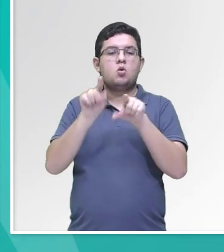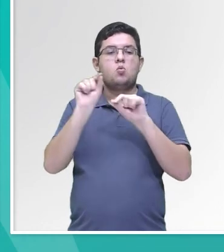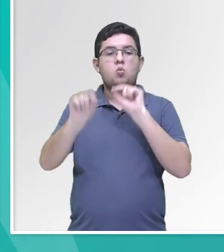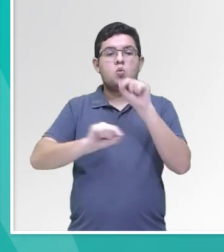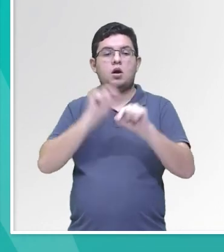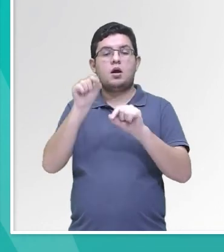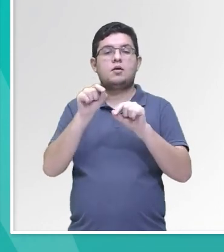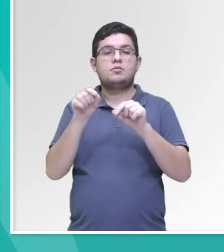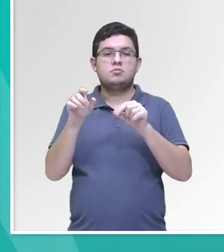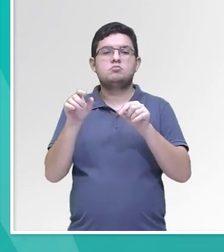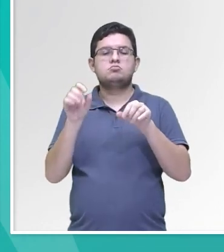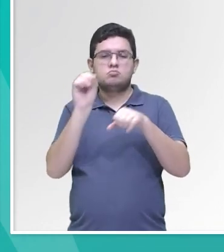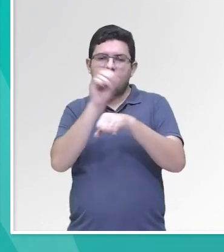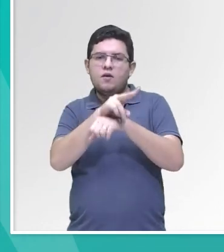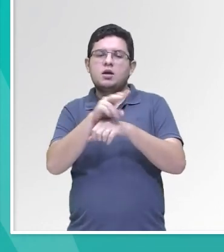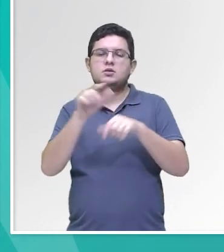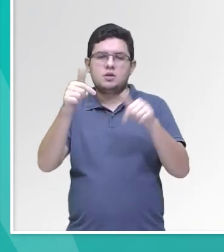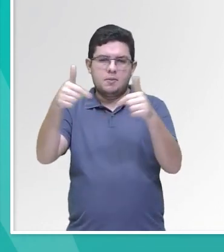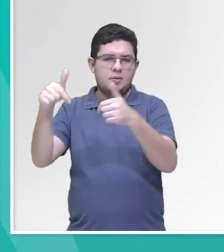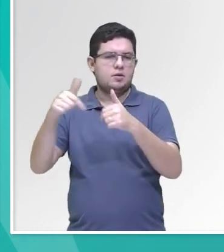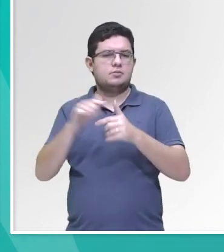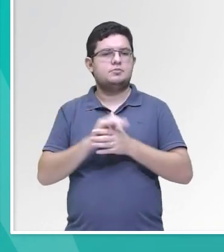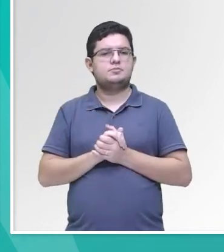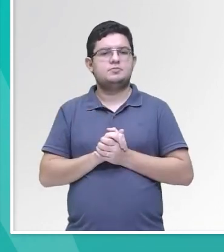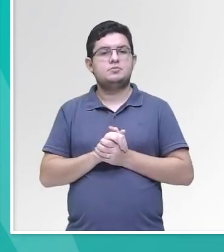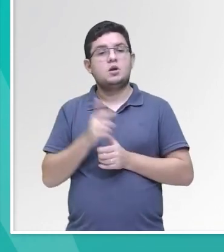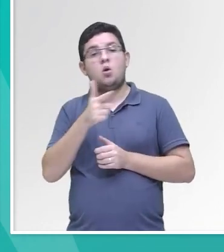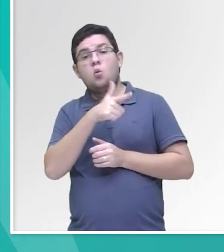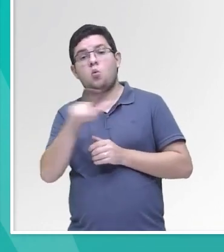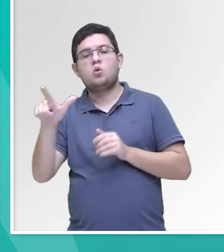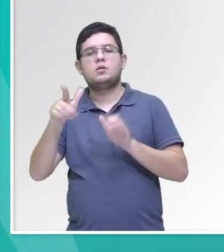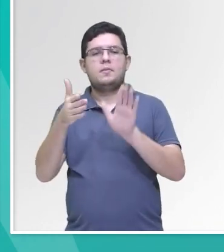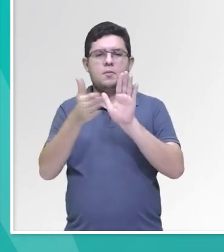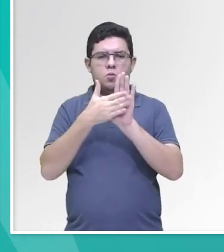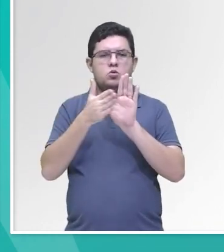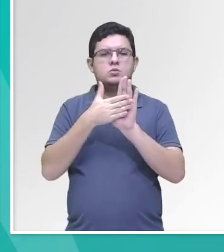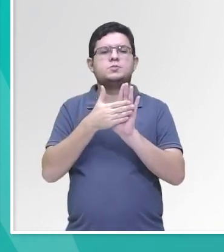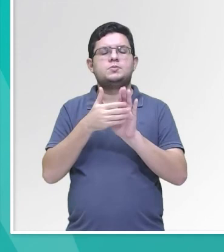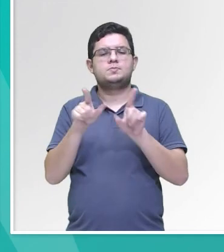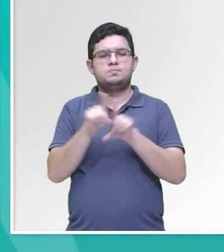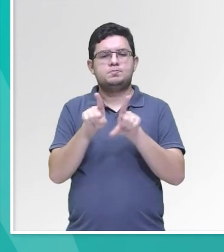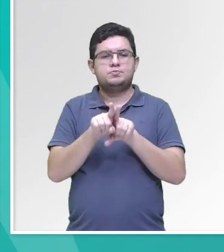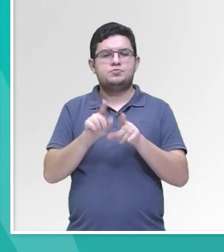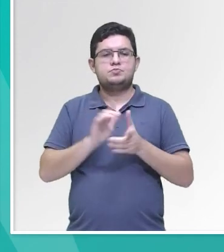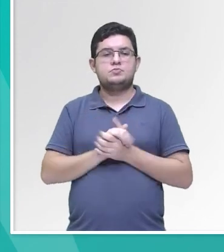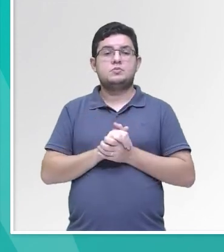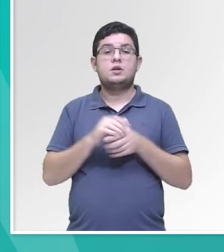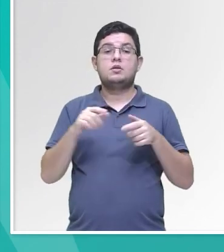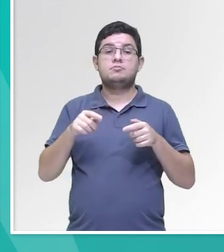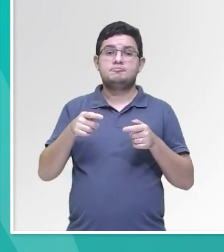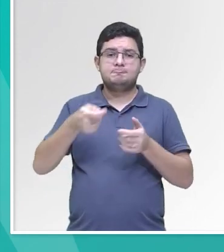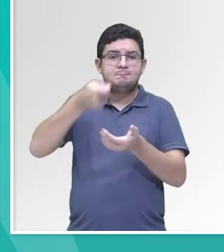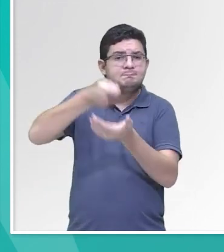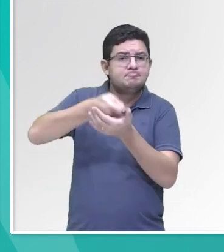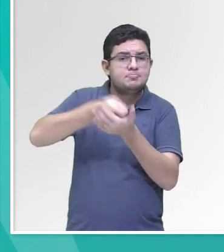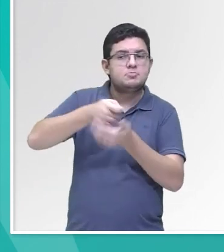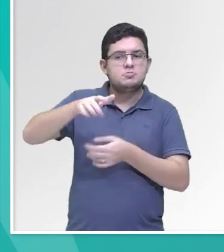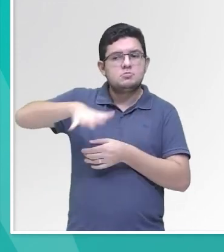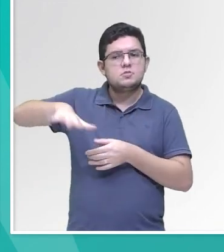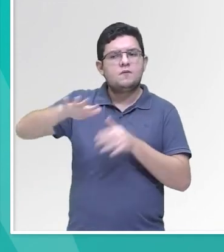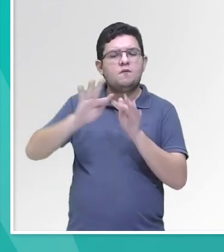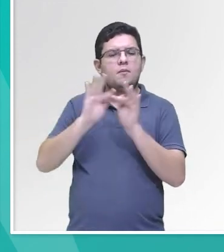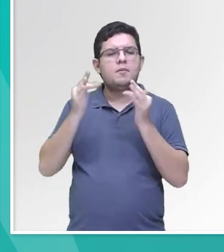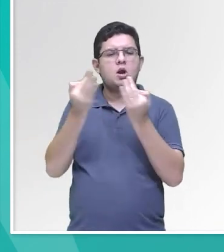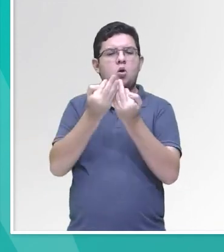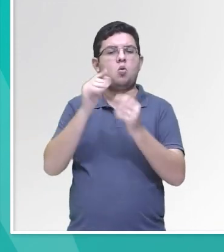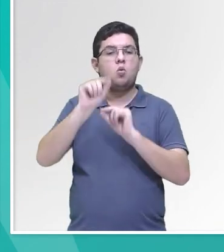ele tem uma outra. Olha só, o que é que ele propõe também? Exigir das famílias, né, por parte das